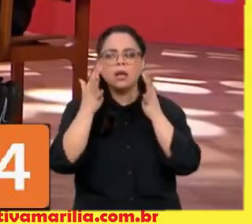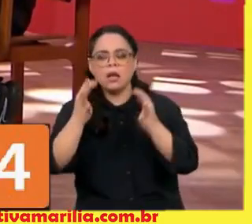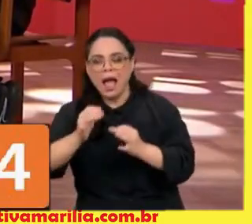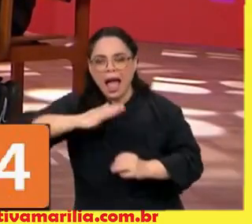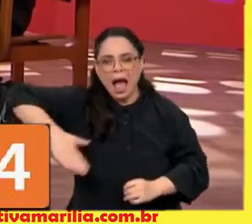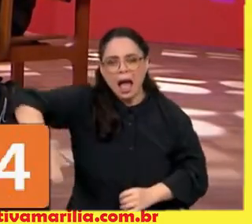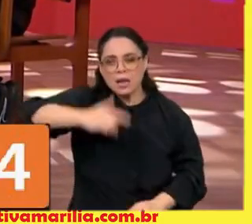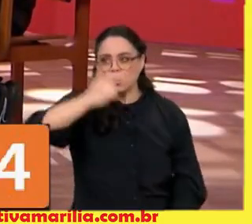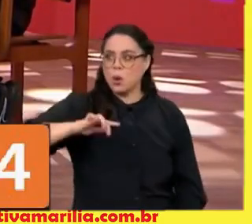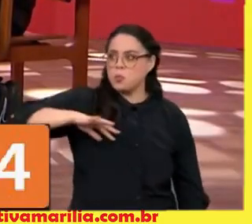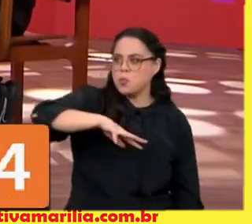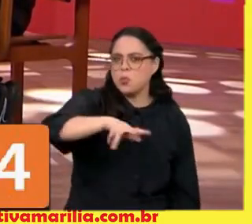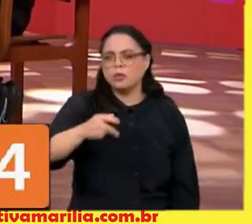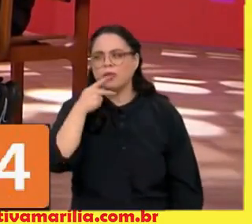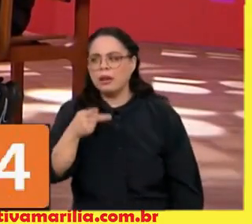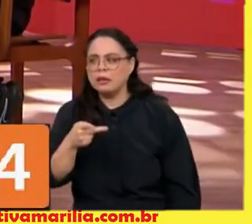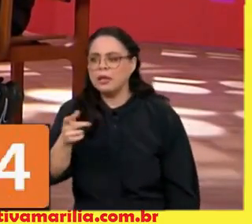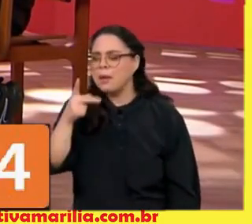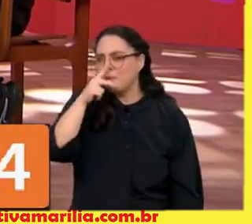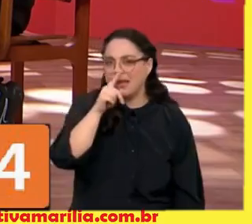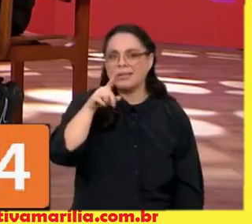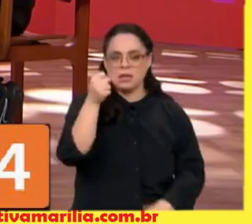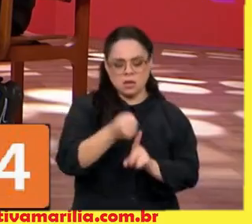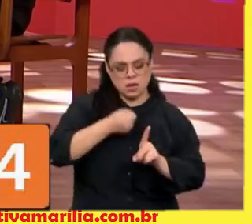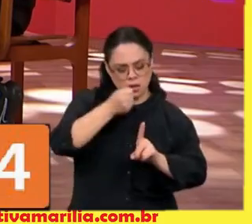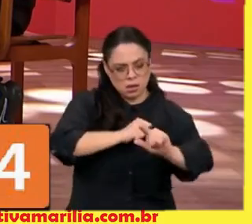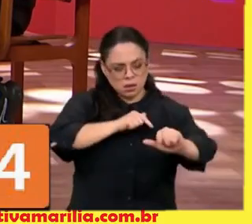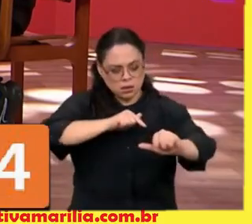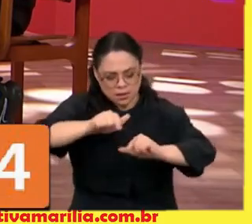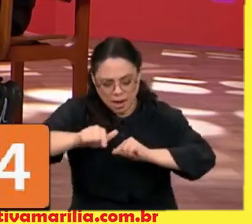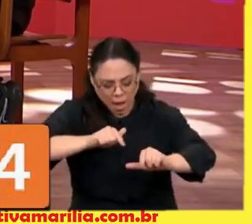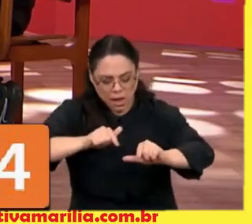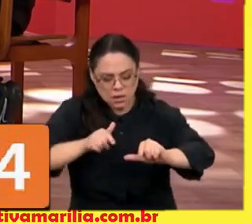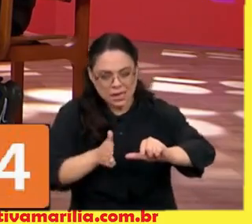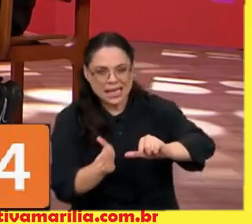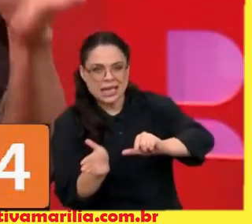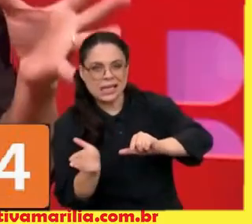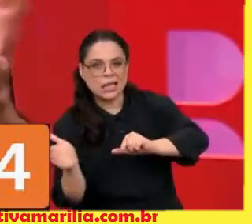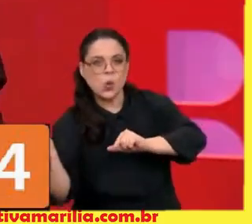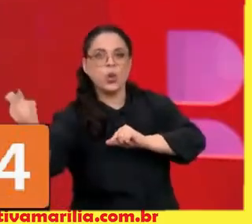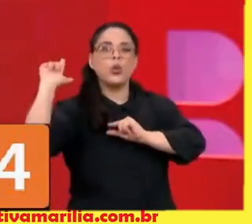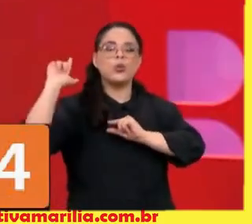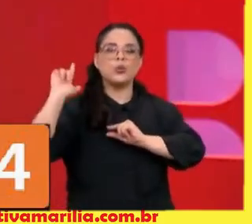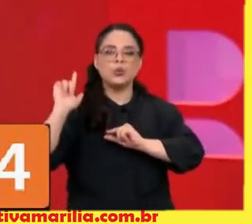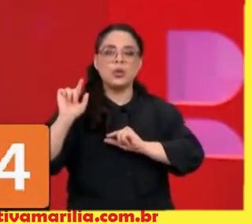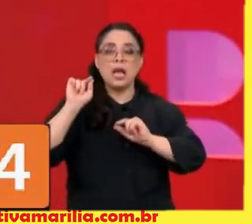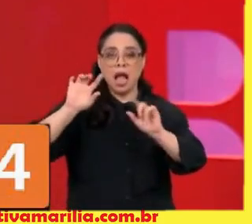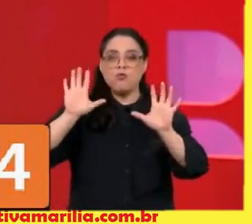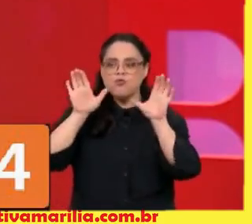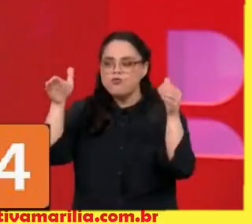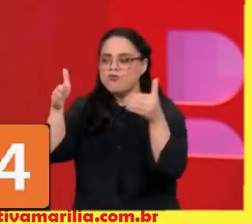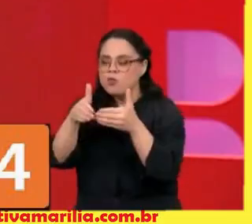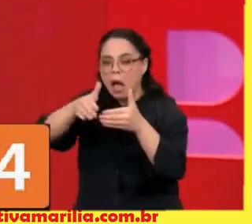no Brasil e no mundo, de que isso desvia da luta do trabalhador, da luta pelas causas maiores, você foca em super